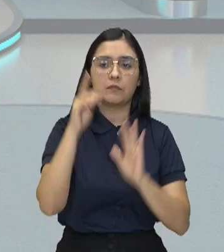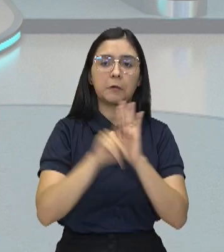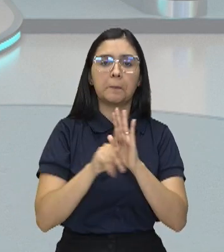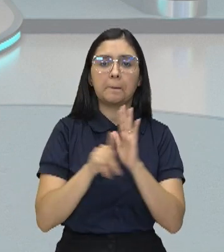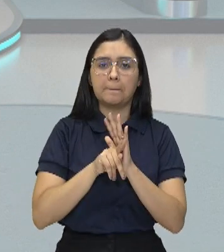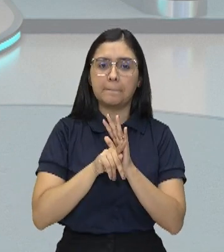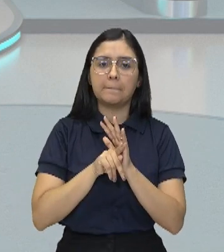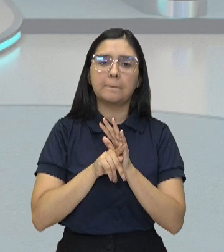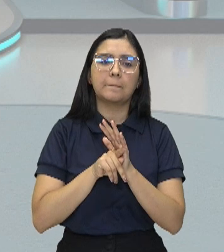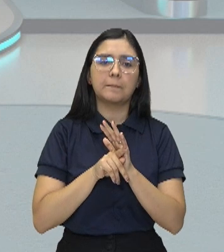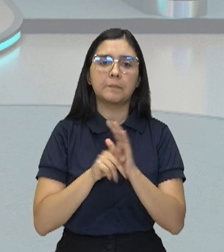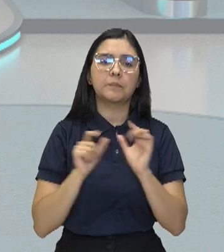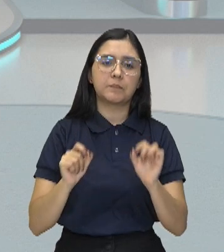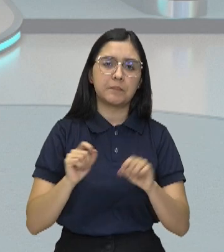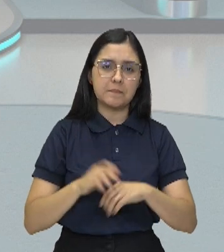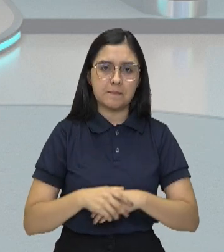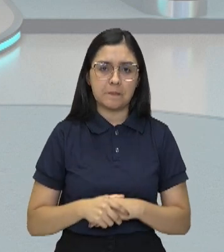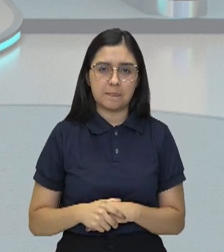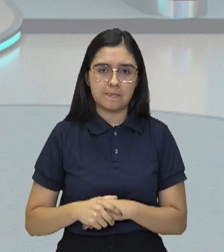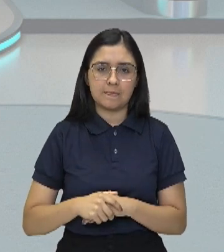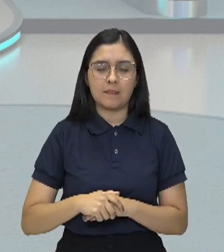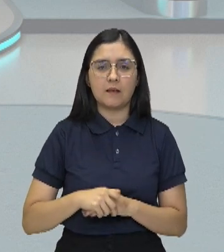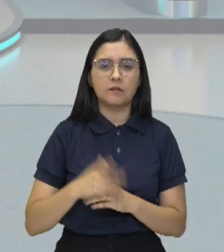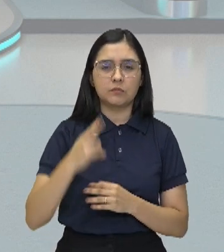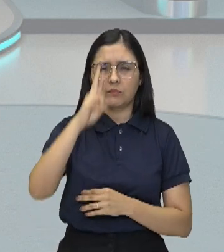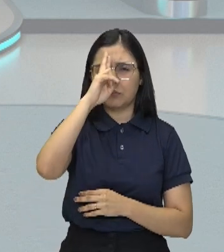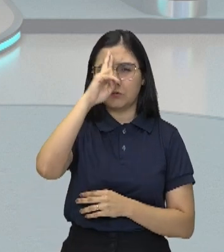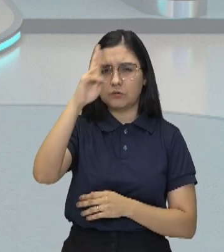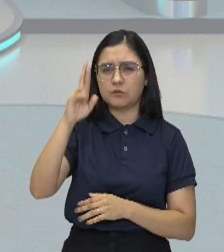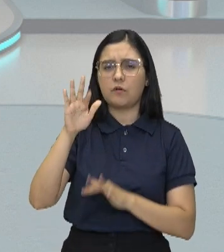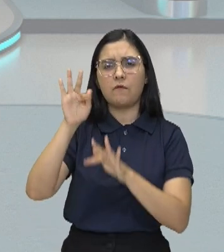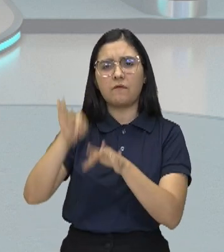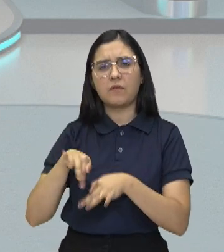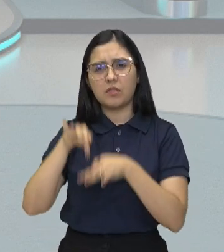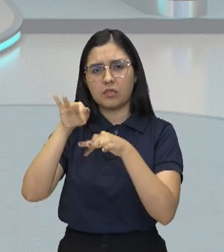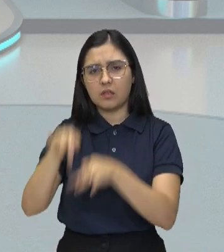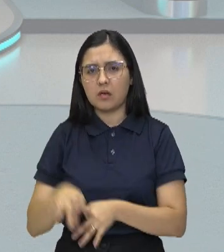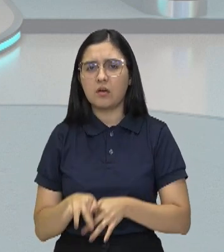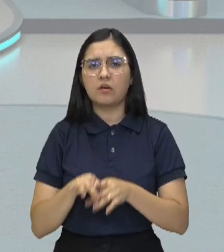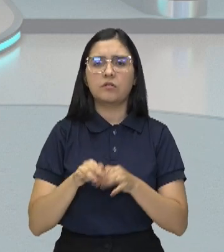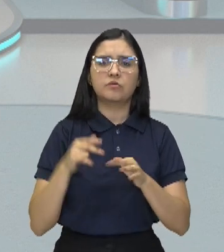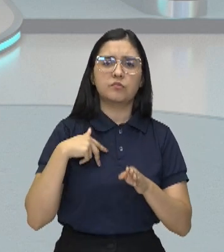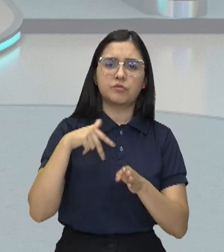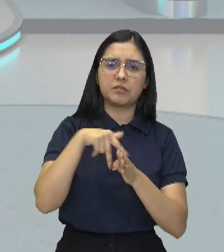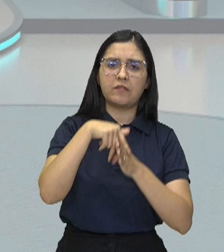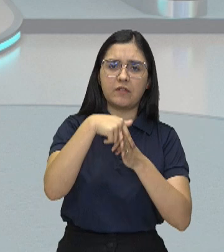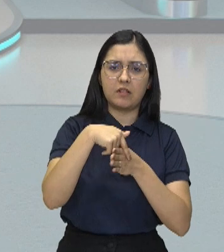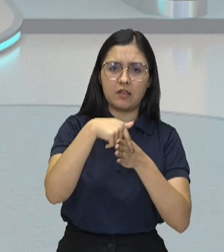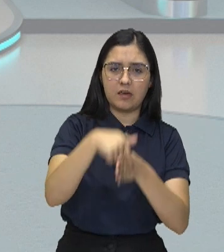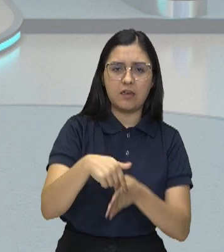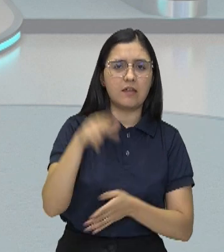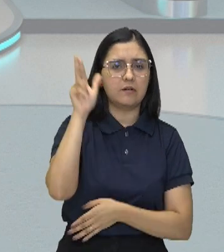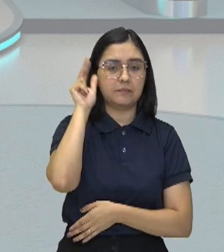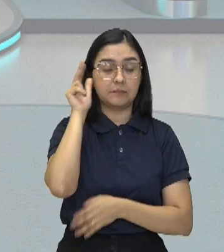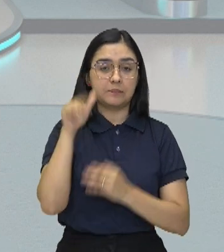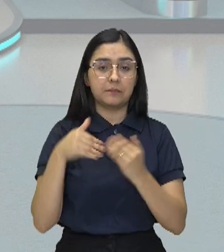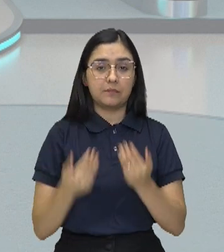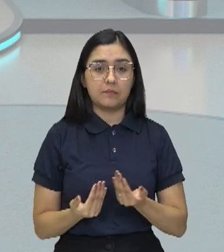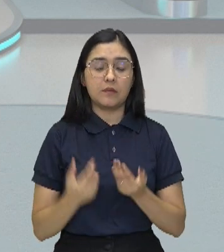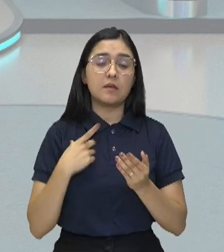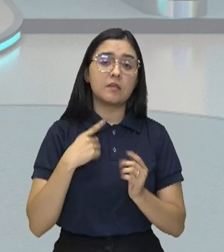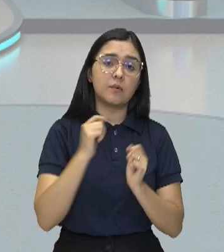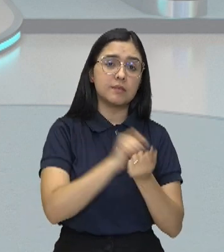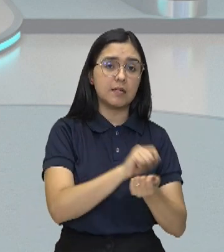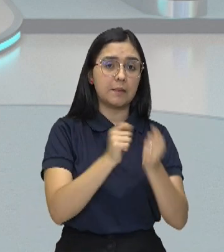próprio relação do senhor feudal e vassalo, né, dos cavaleiros e tudo mais. Então eles